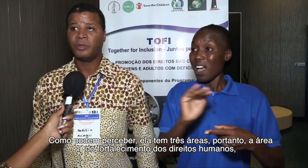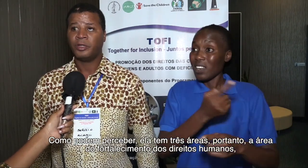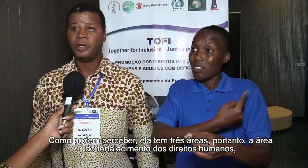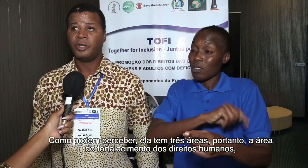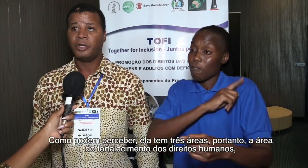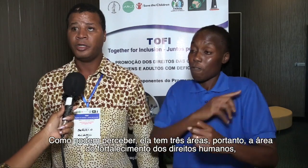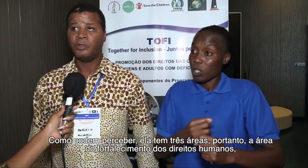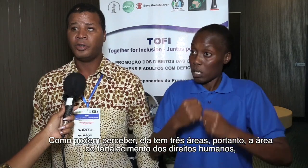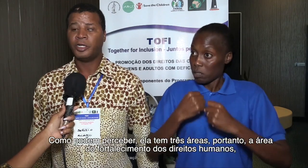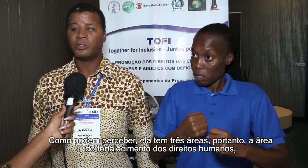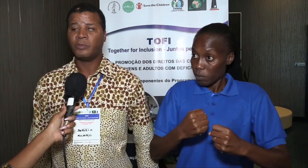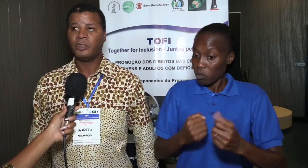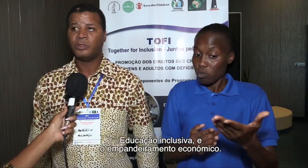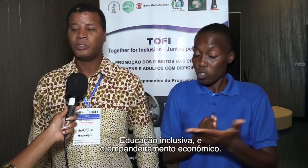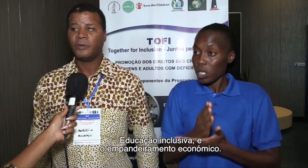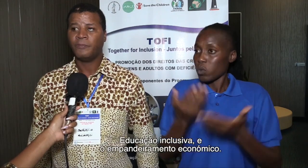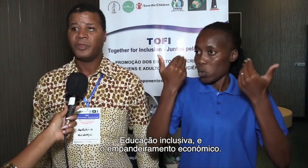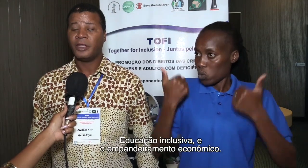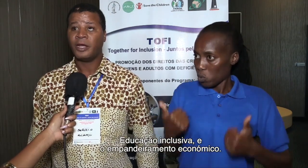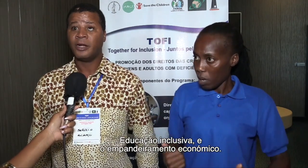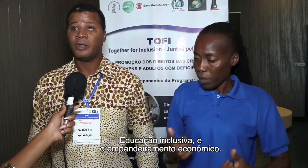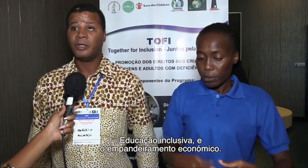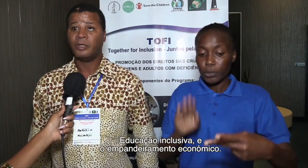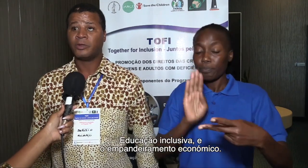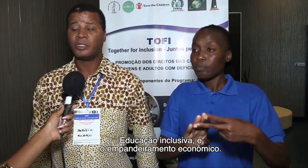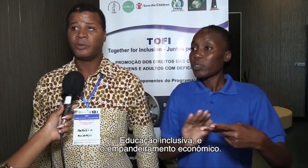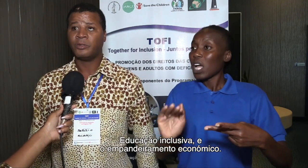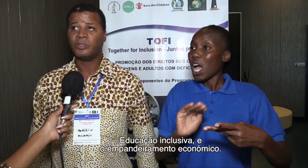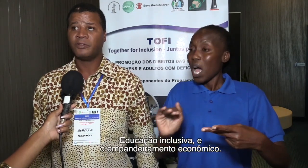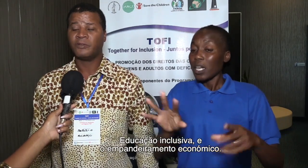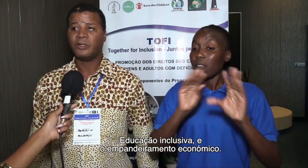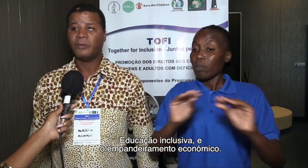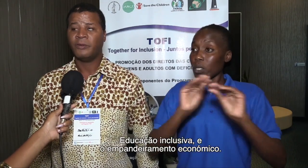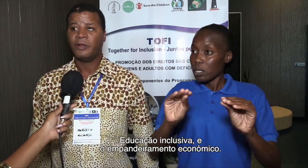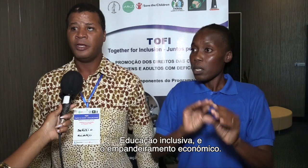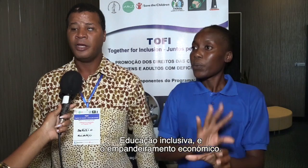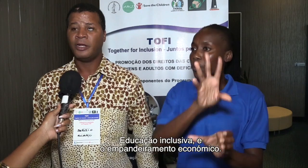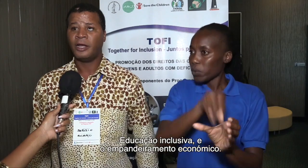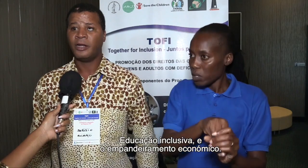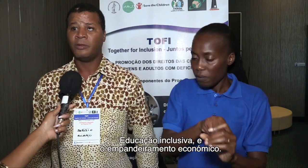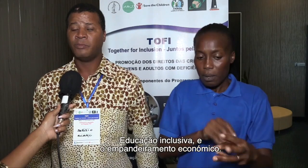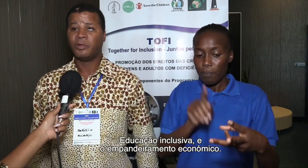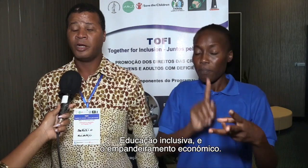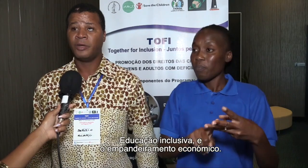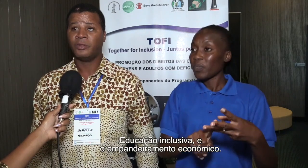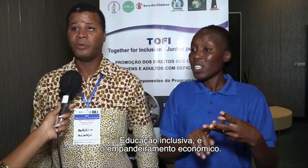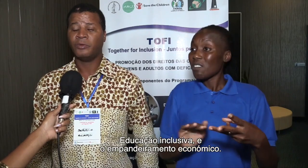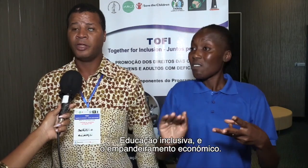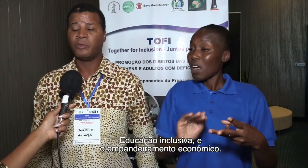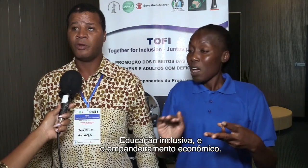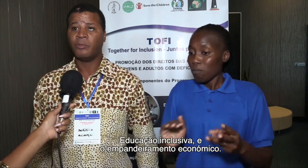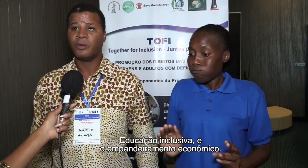fortalecimento dos direitos humanos, tem a área da educação inclusiva e ainda a área do